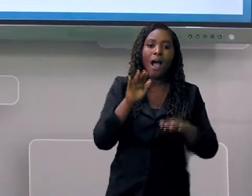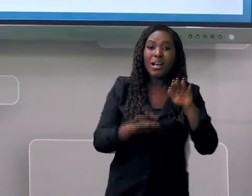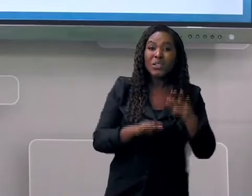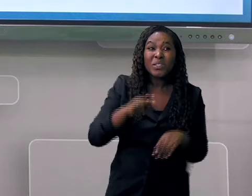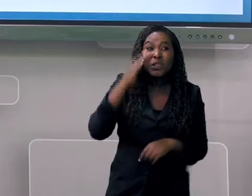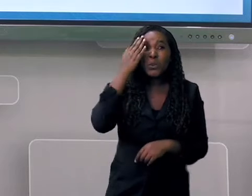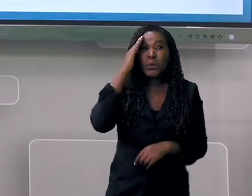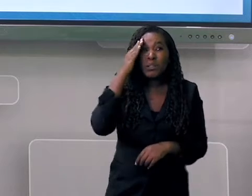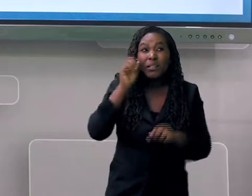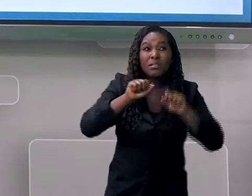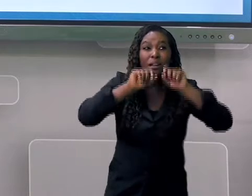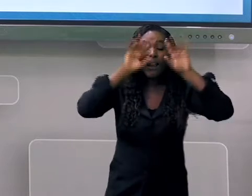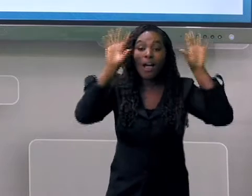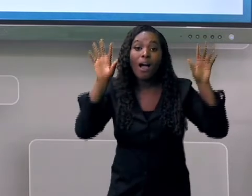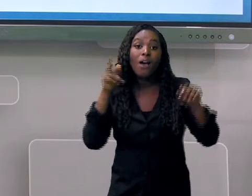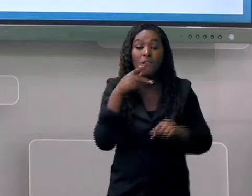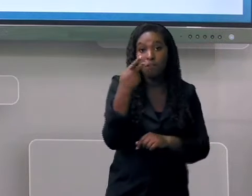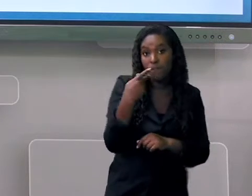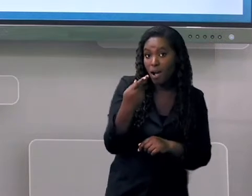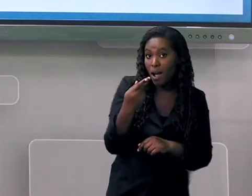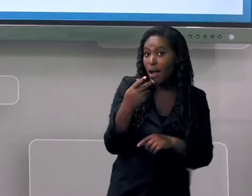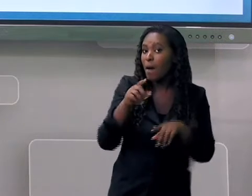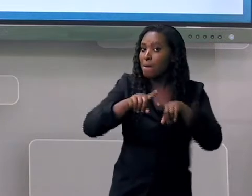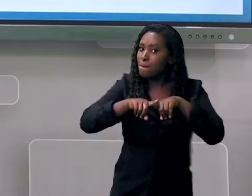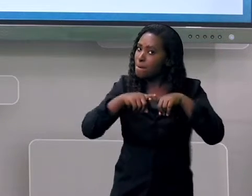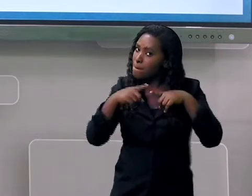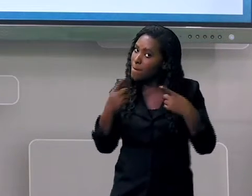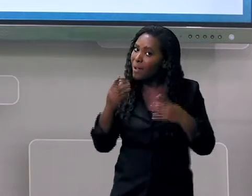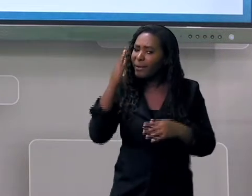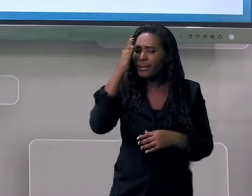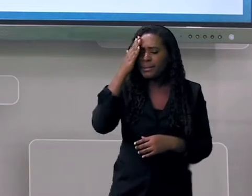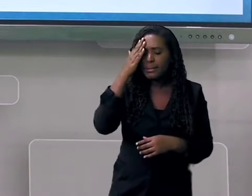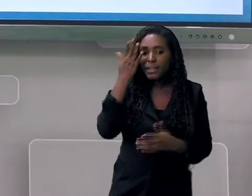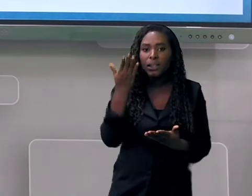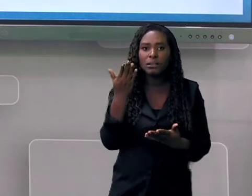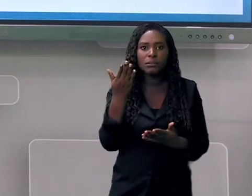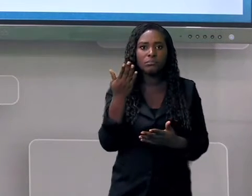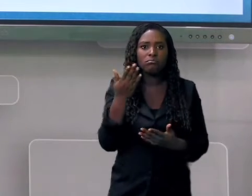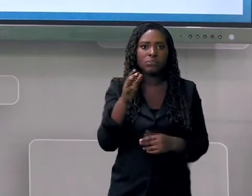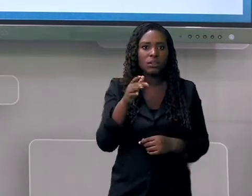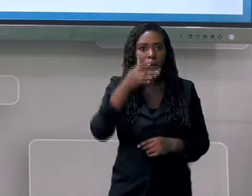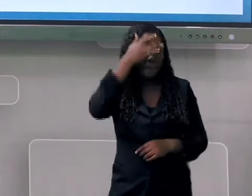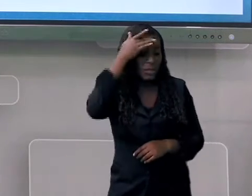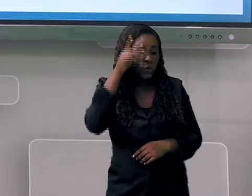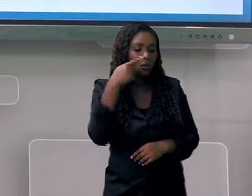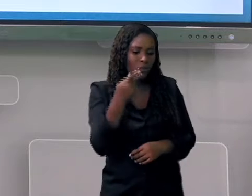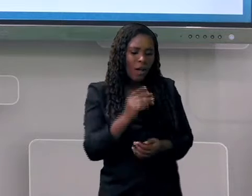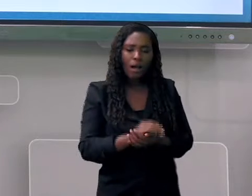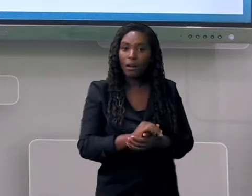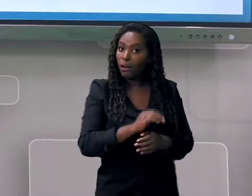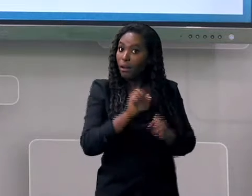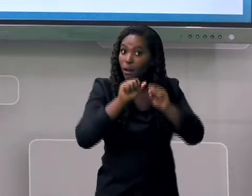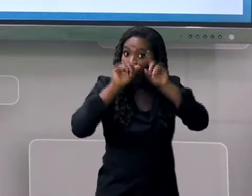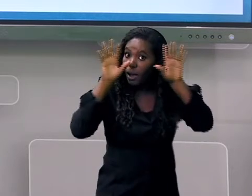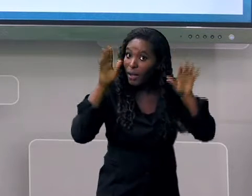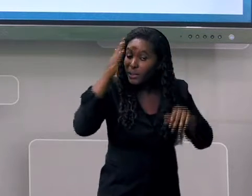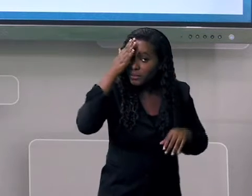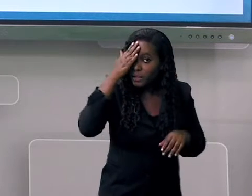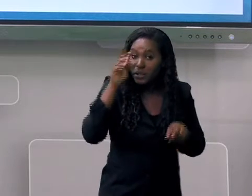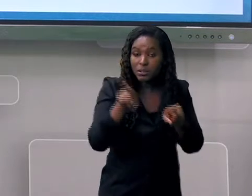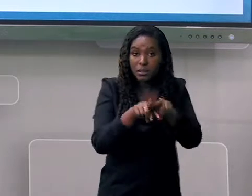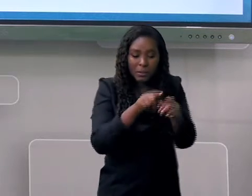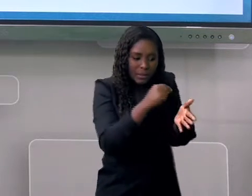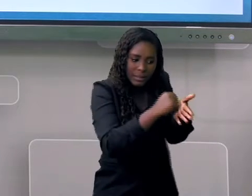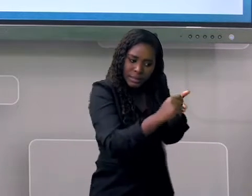compreender tudo o que os outros dizem e até de comunicar através da escrita, gestos. Nesse caso aí, os distúrbios